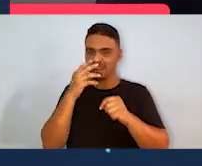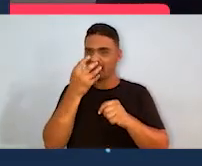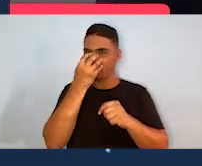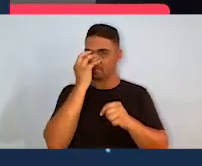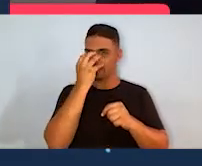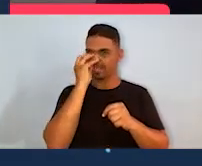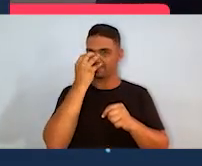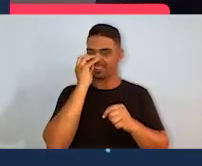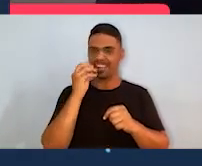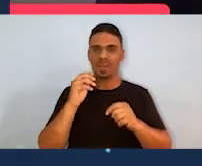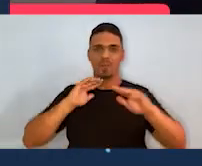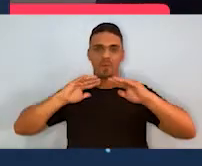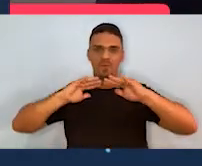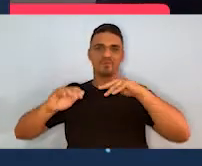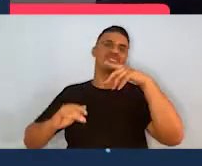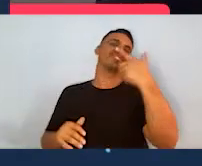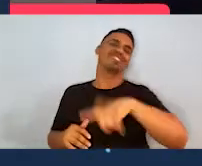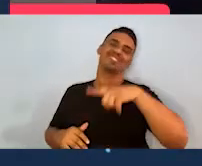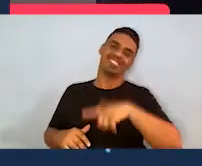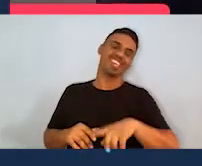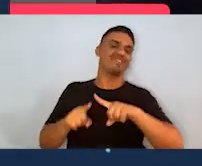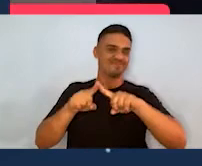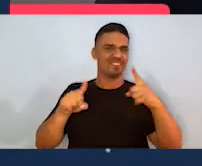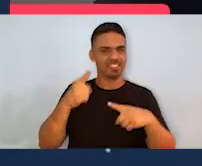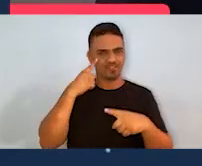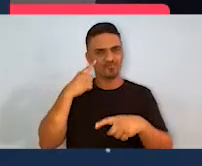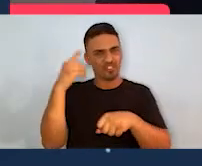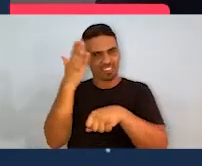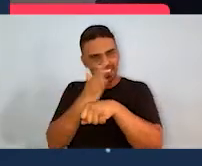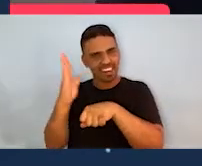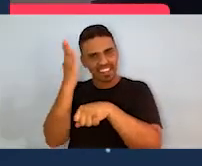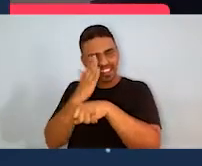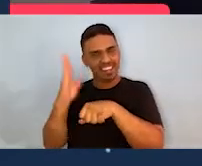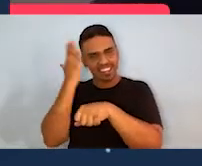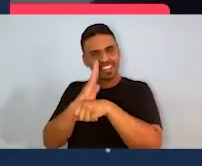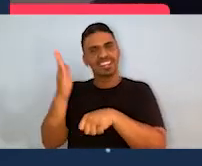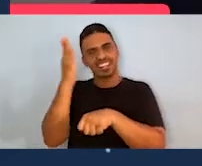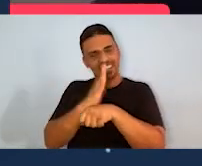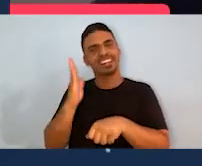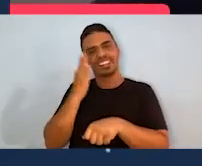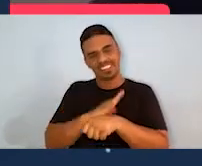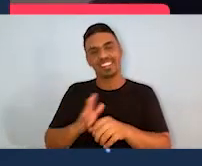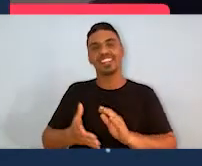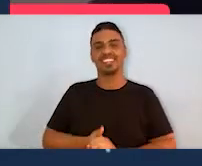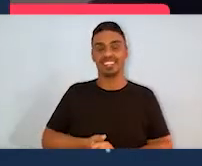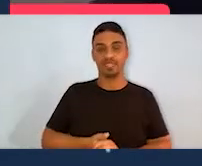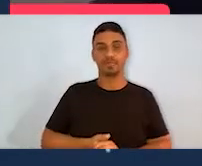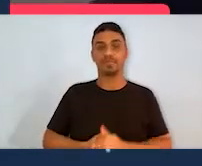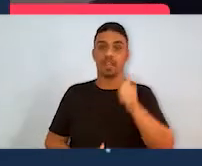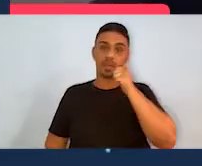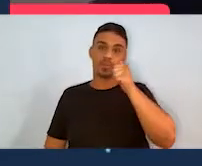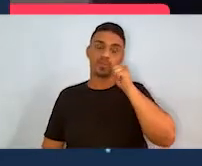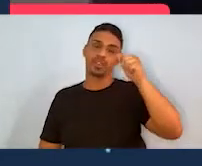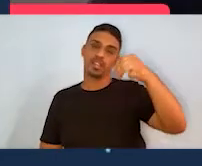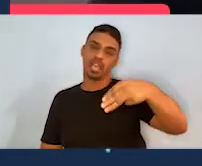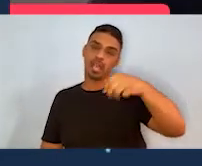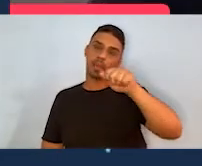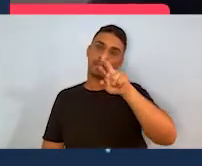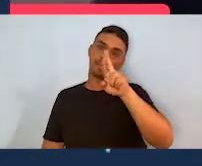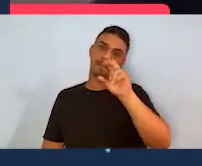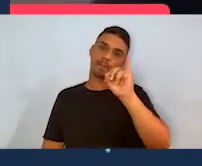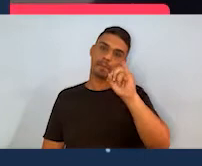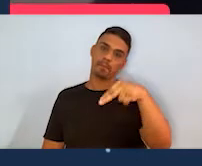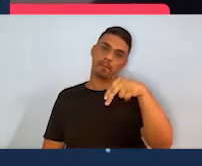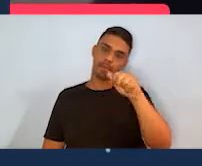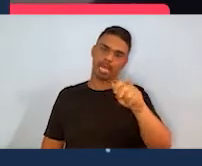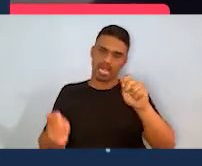não se mexe, mas eu vou treinar mais e qualquer coisa eu falo com você nas suas... A Marina Liz, ela fez